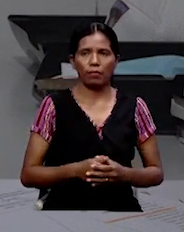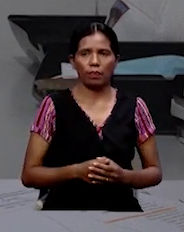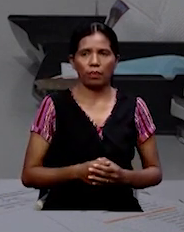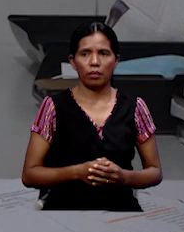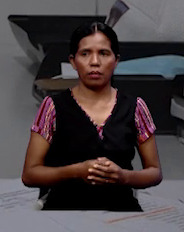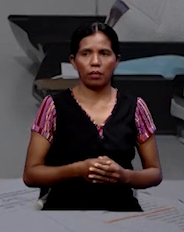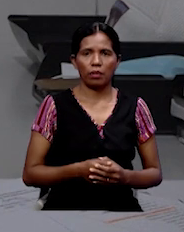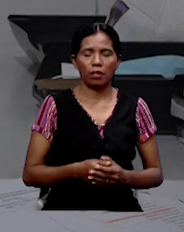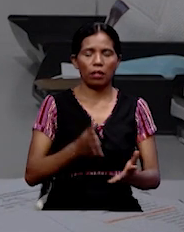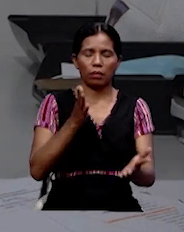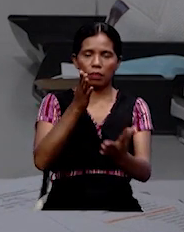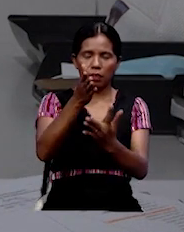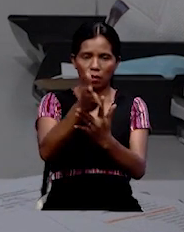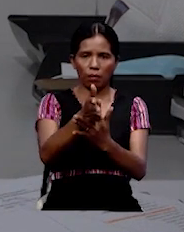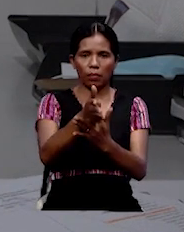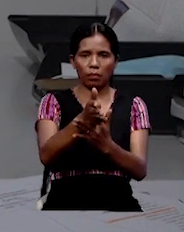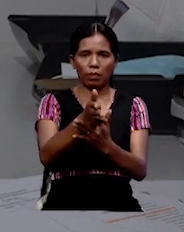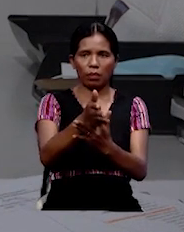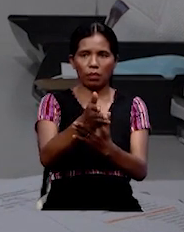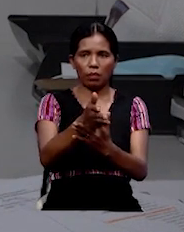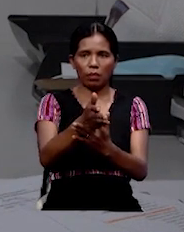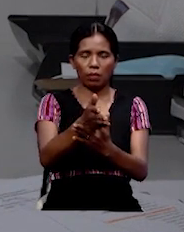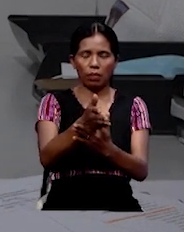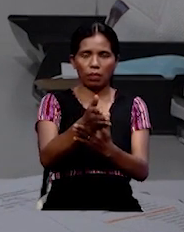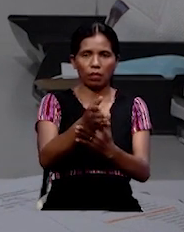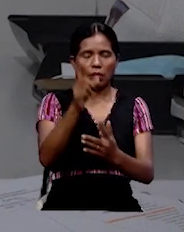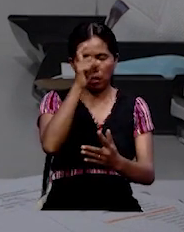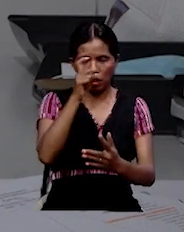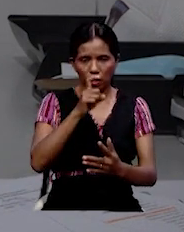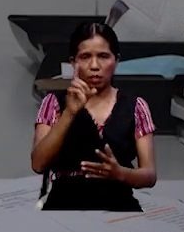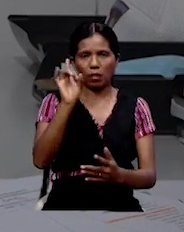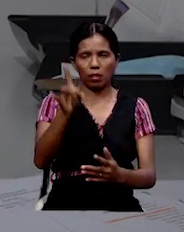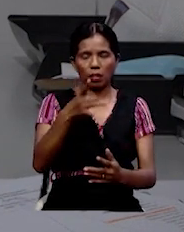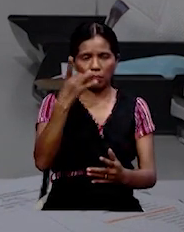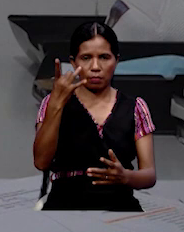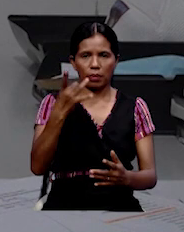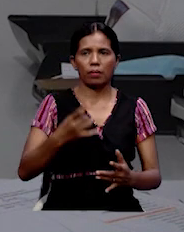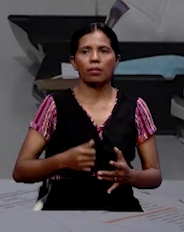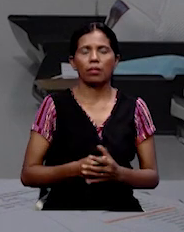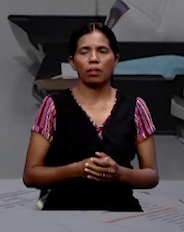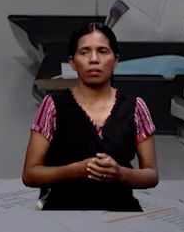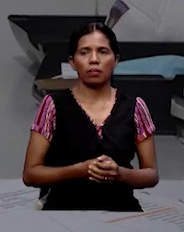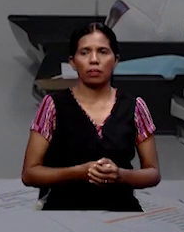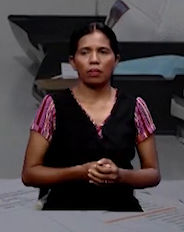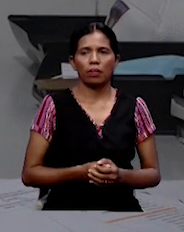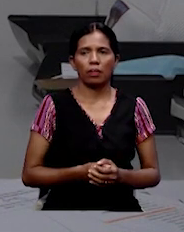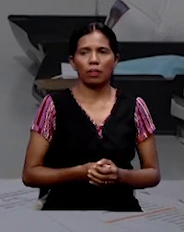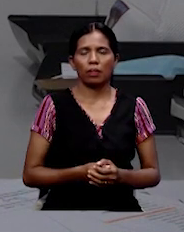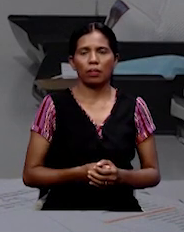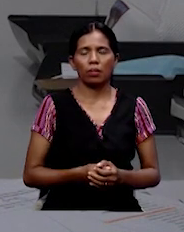foi macatu tava ba 18 anos, hein? Se tirolos